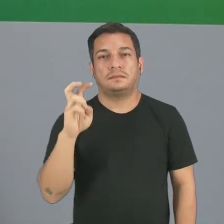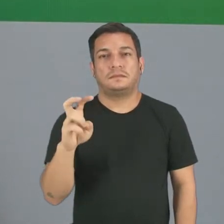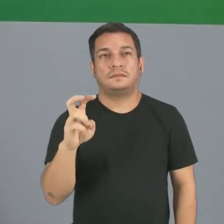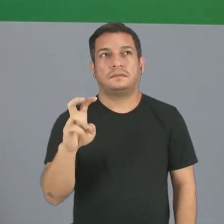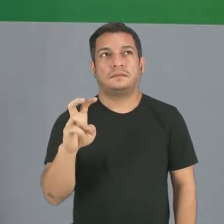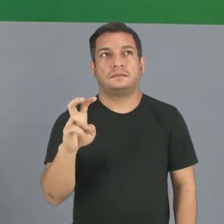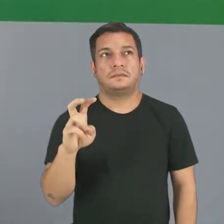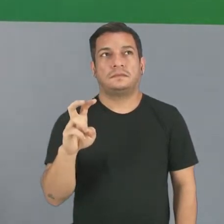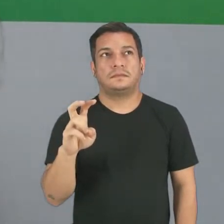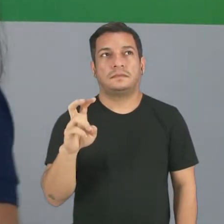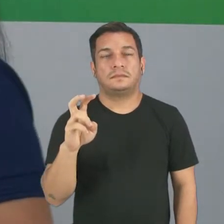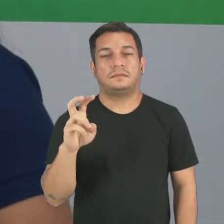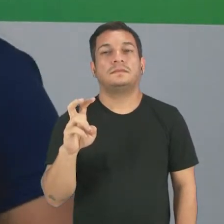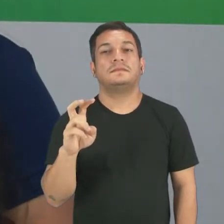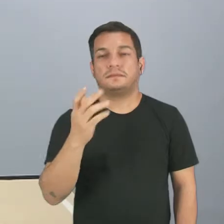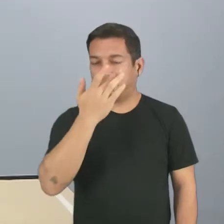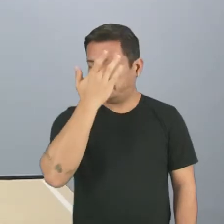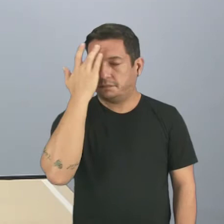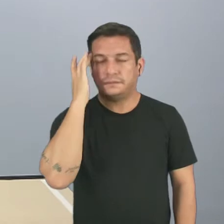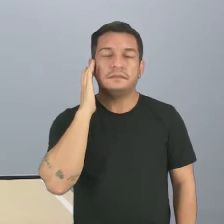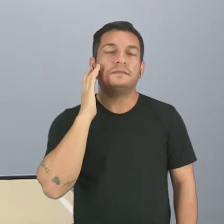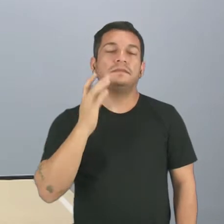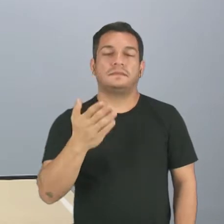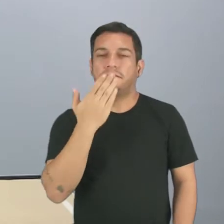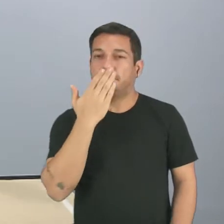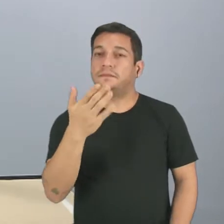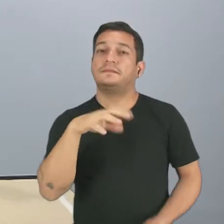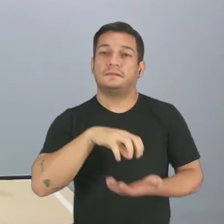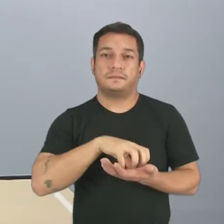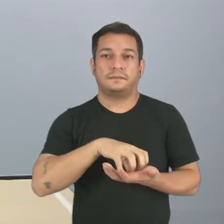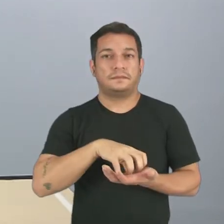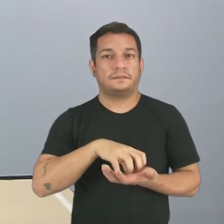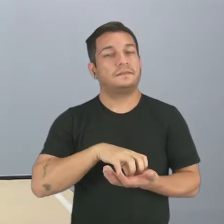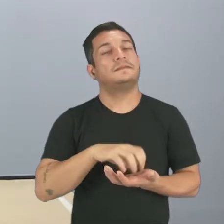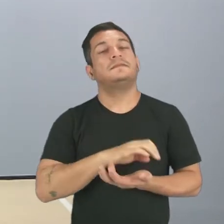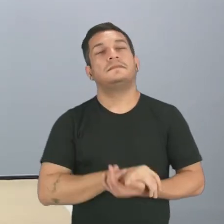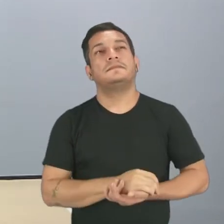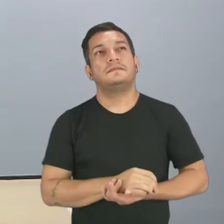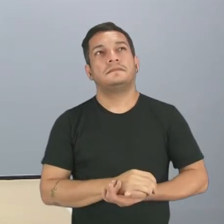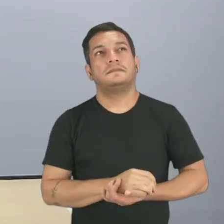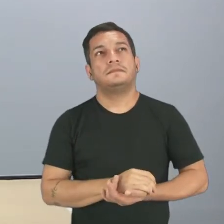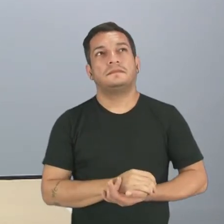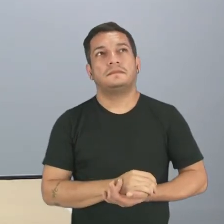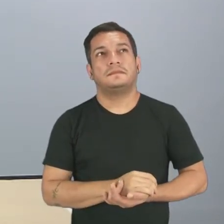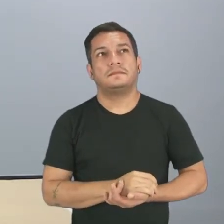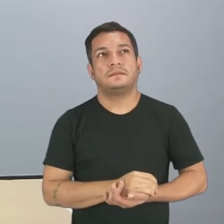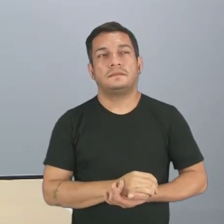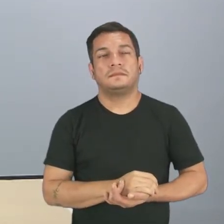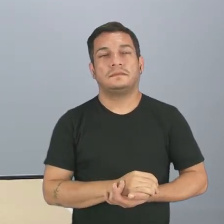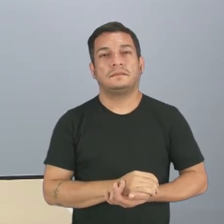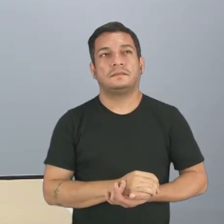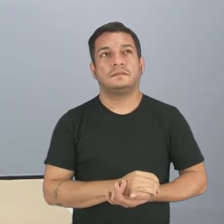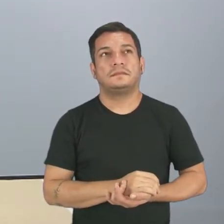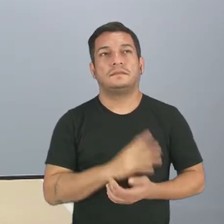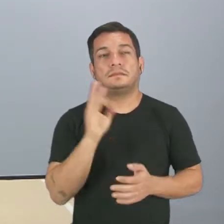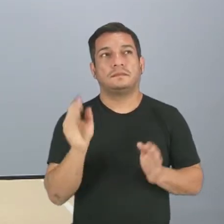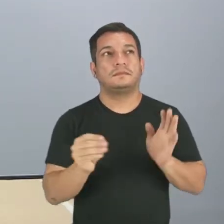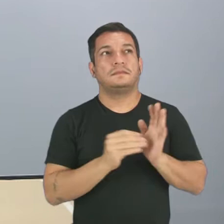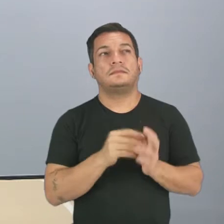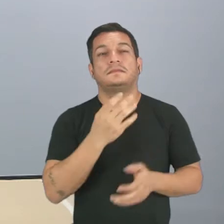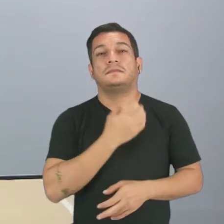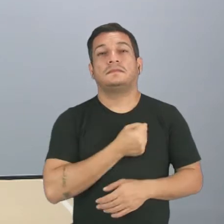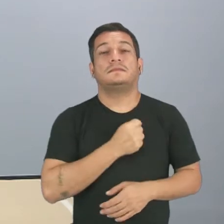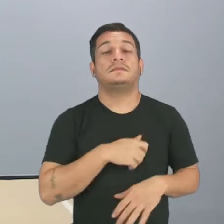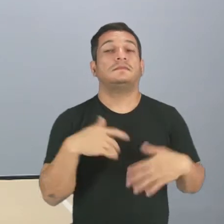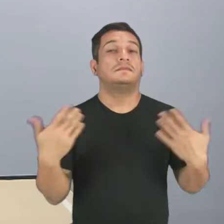4, 5 pessoas preferiram o cupcake. E aqui ao lado do cupcake nós vamos